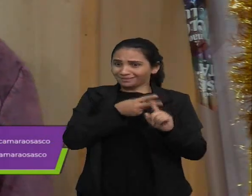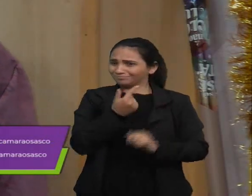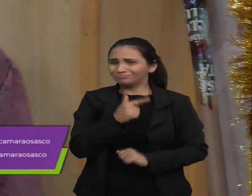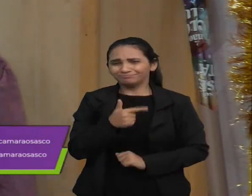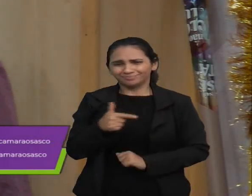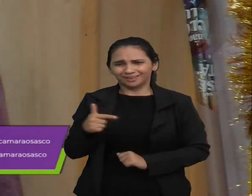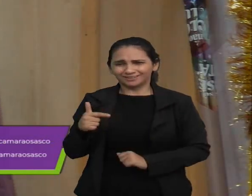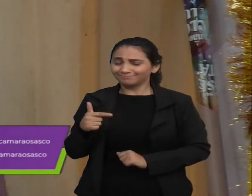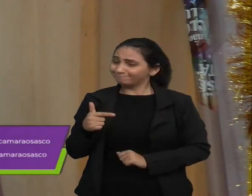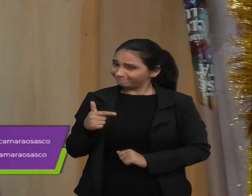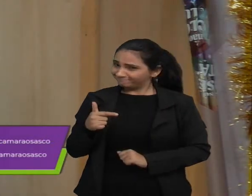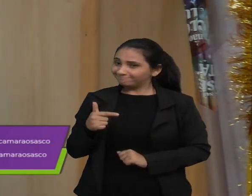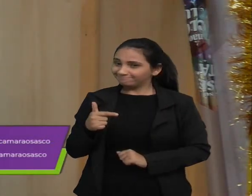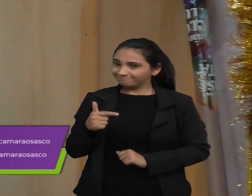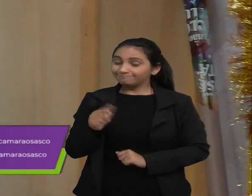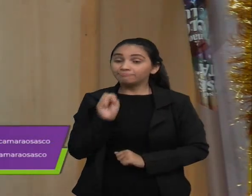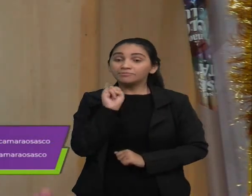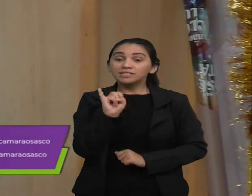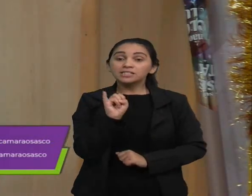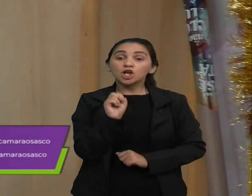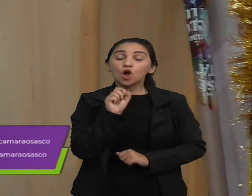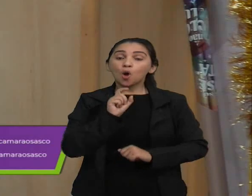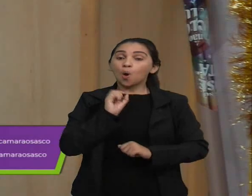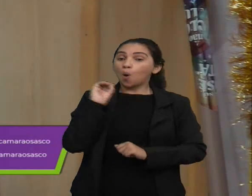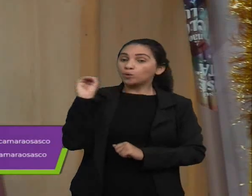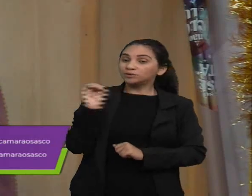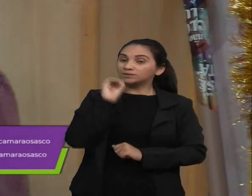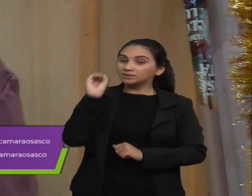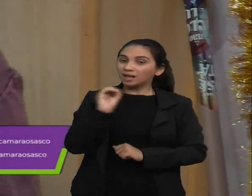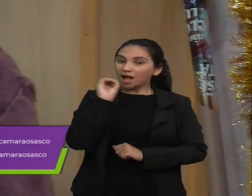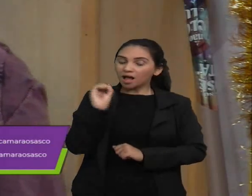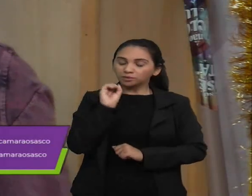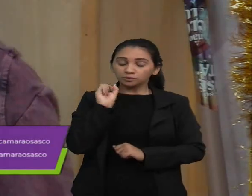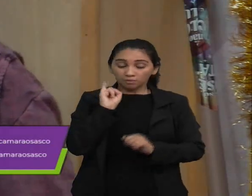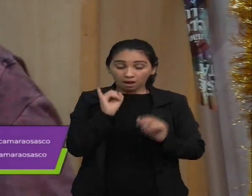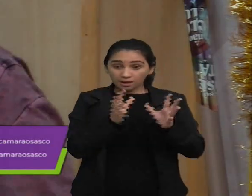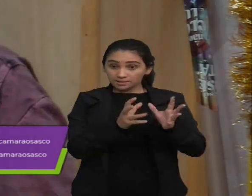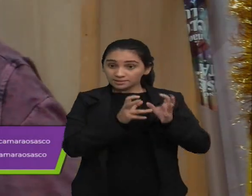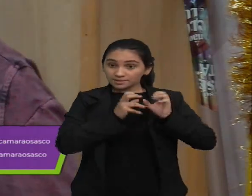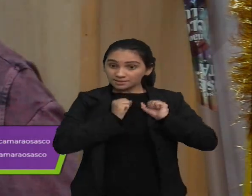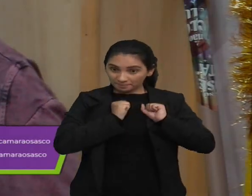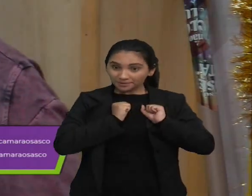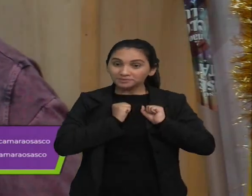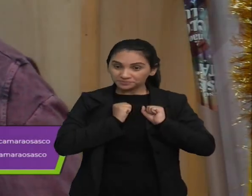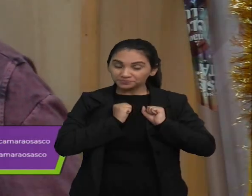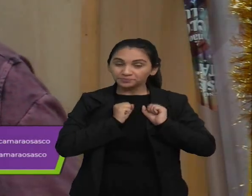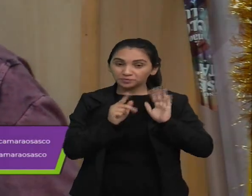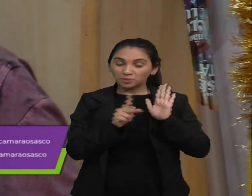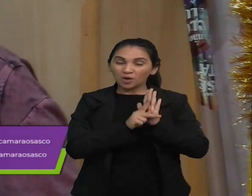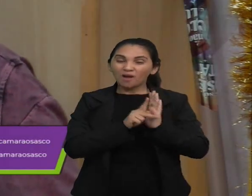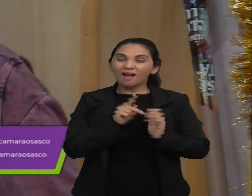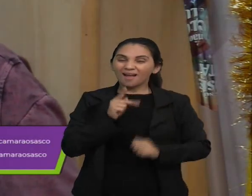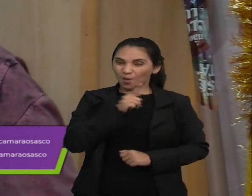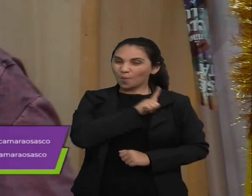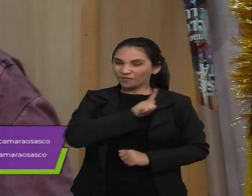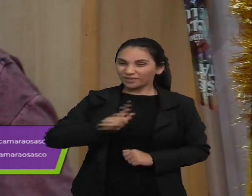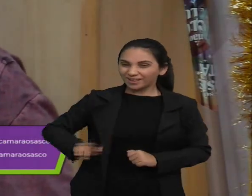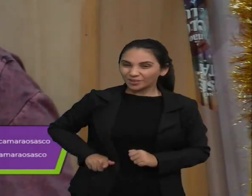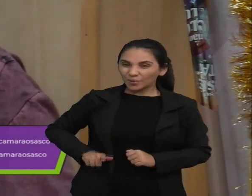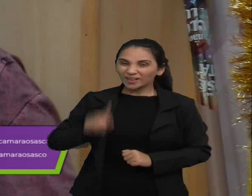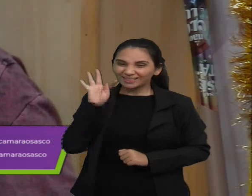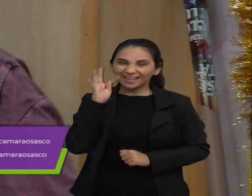Se Osasco aderir ao URAI, que é uma estratégia que o Tarcísio arrumou,